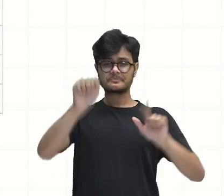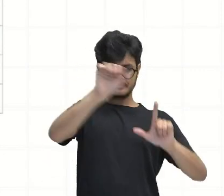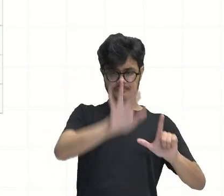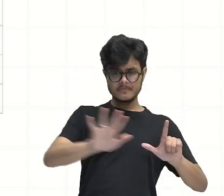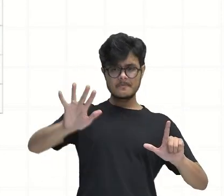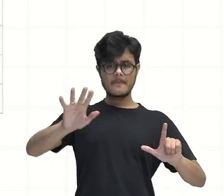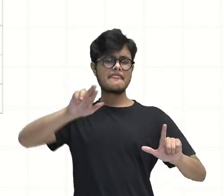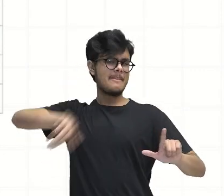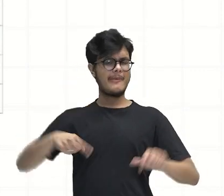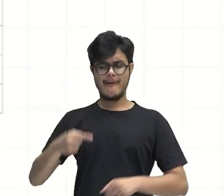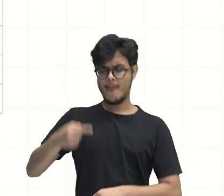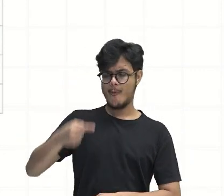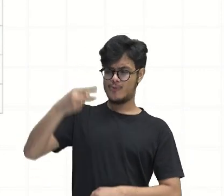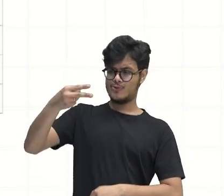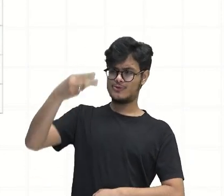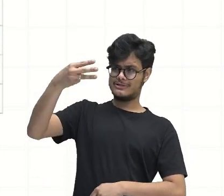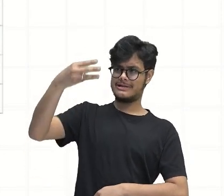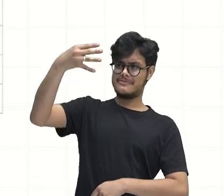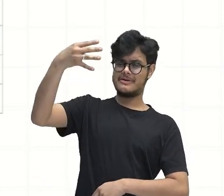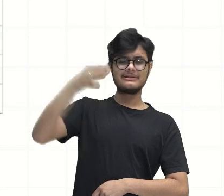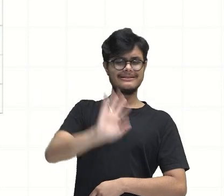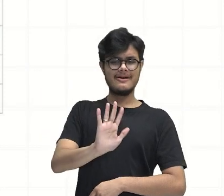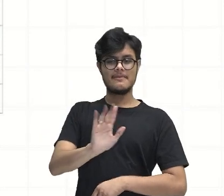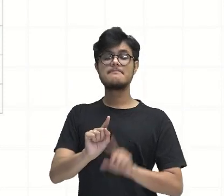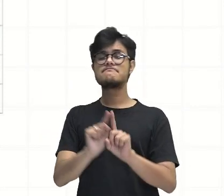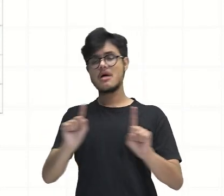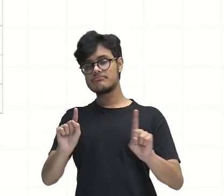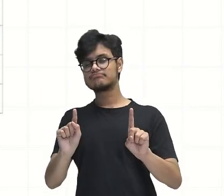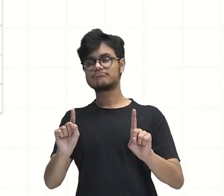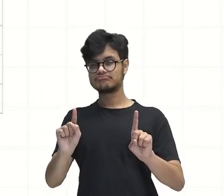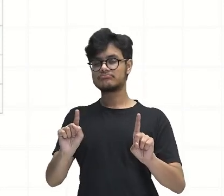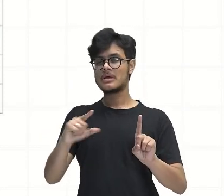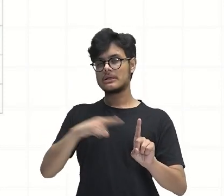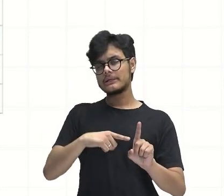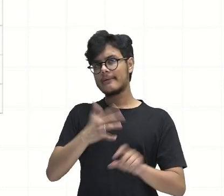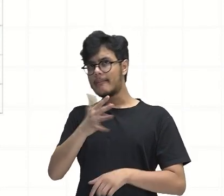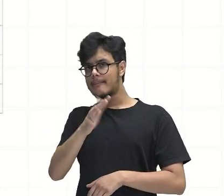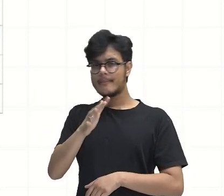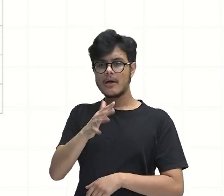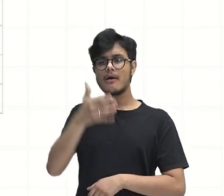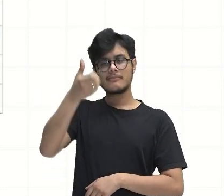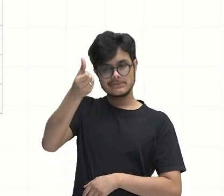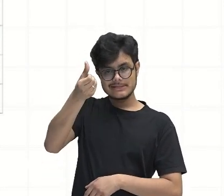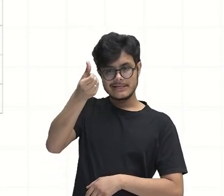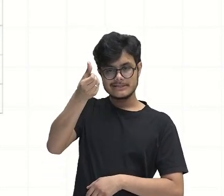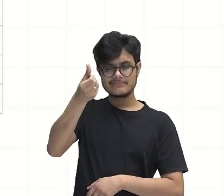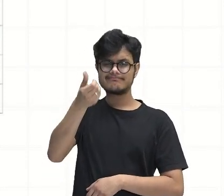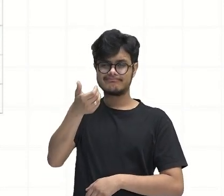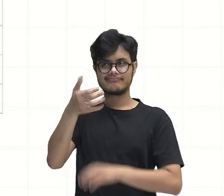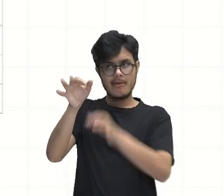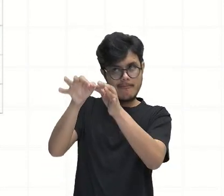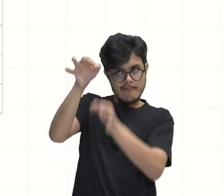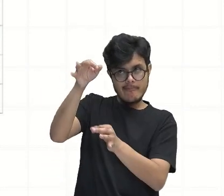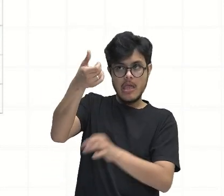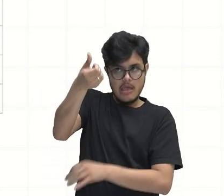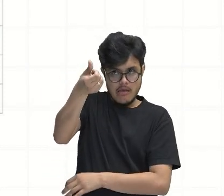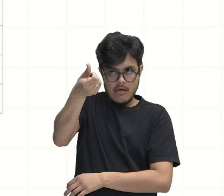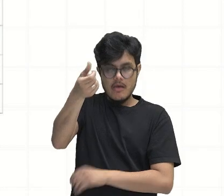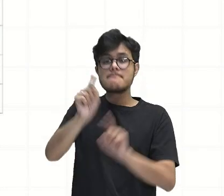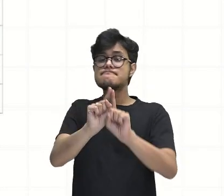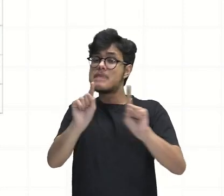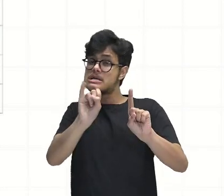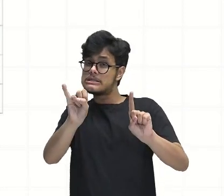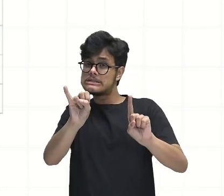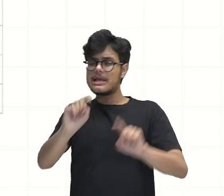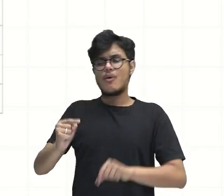de 1 para 1, né, vai ficar aqui um valor mais próximo do 6. Mas se fosse numa